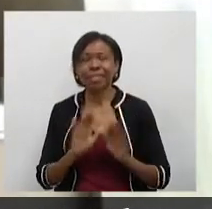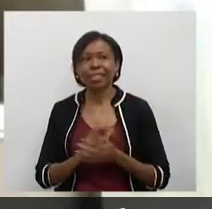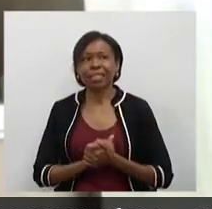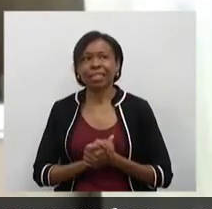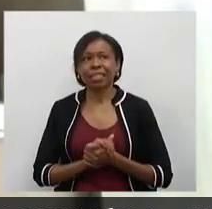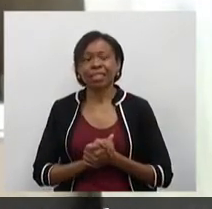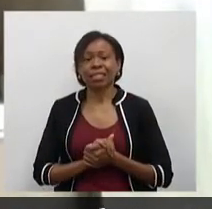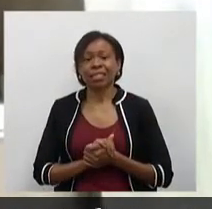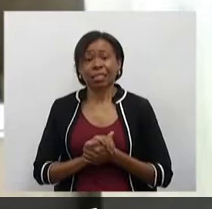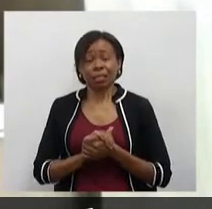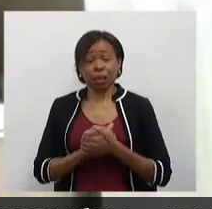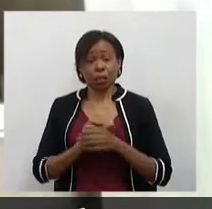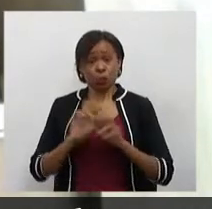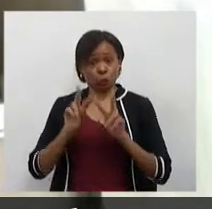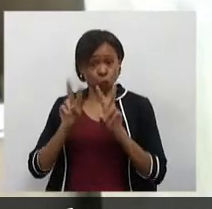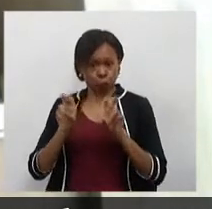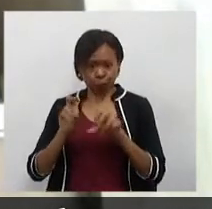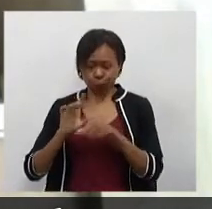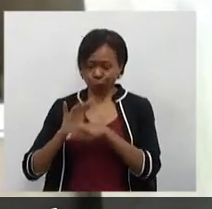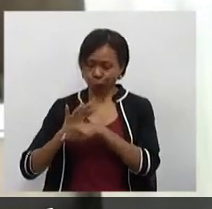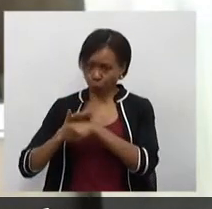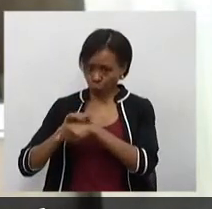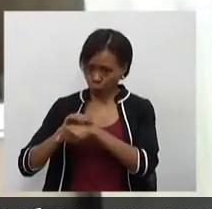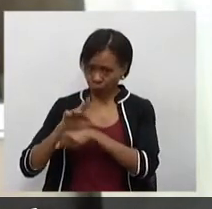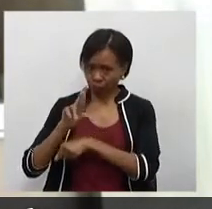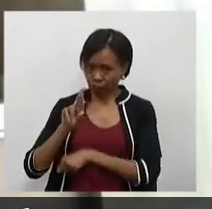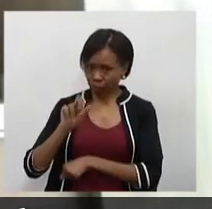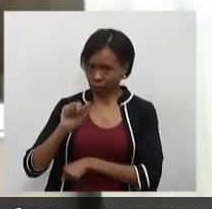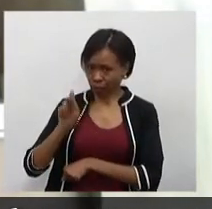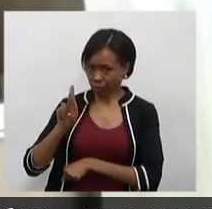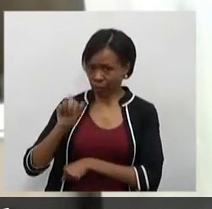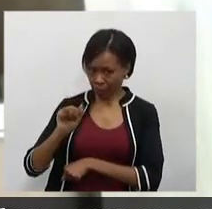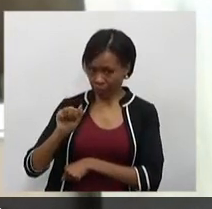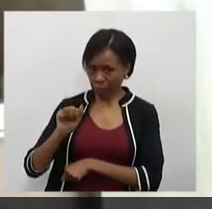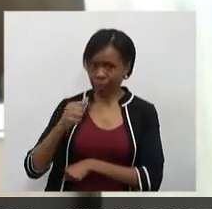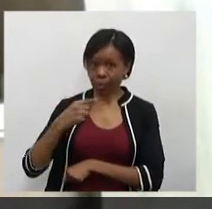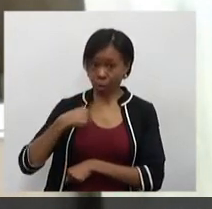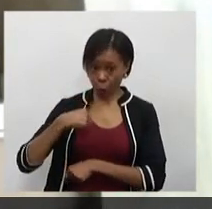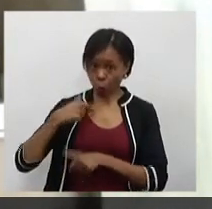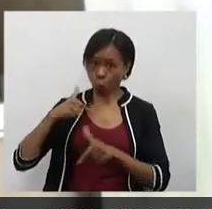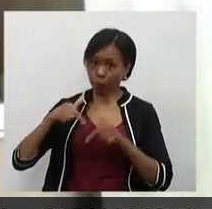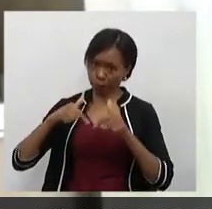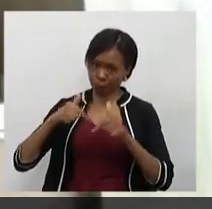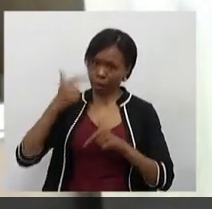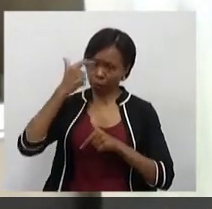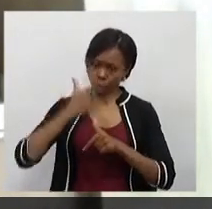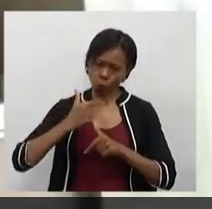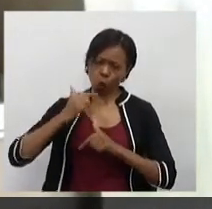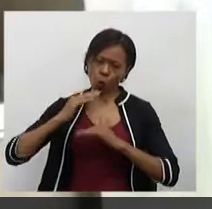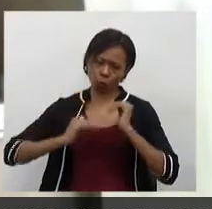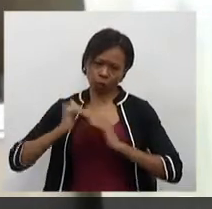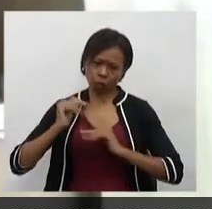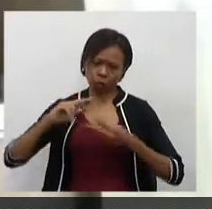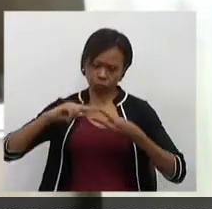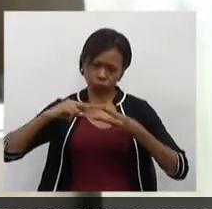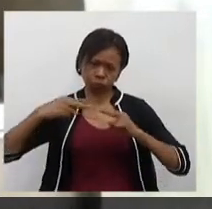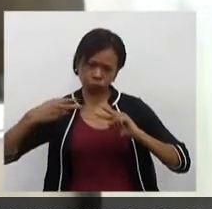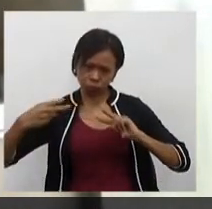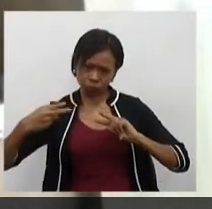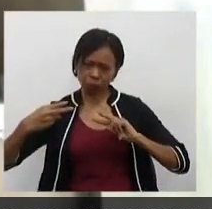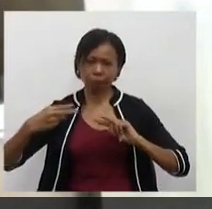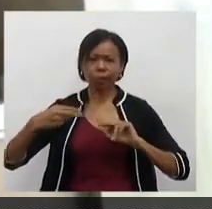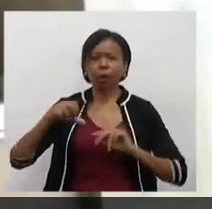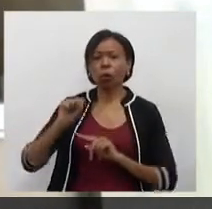As doenças raras com as quais eu trabalho como geneticista, e 80% das doenças raras